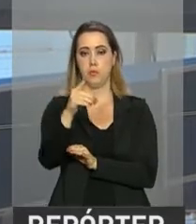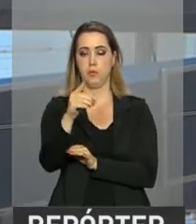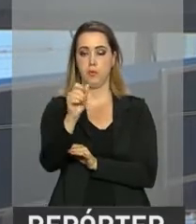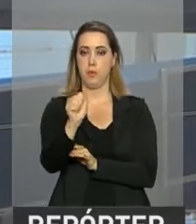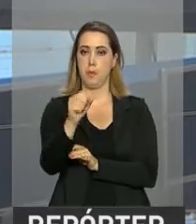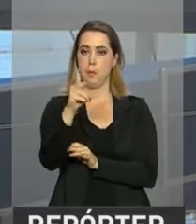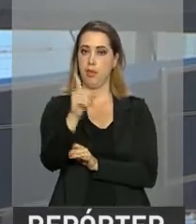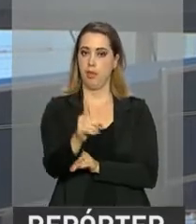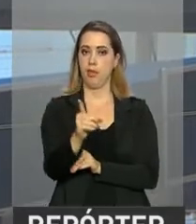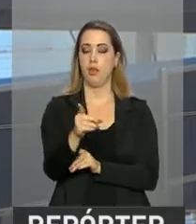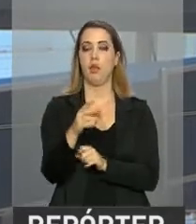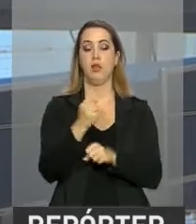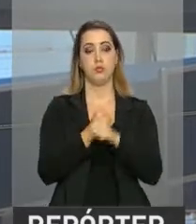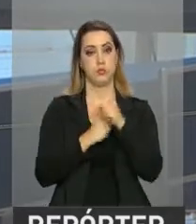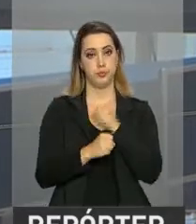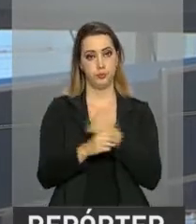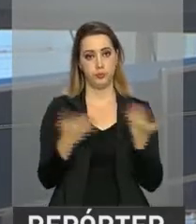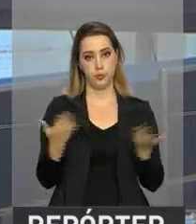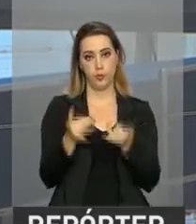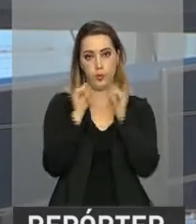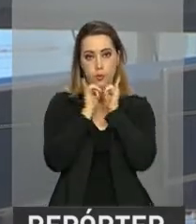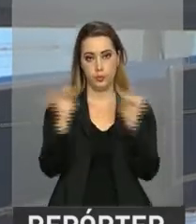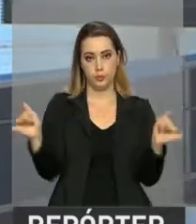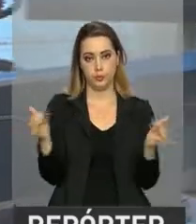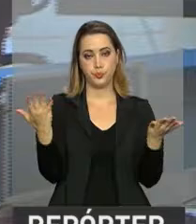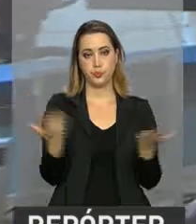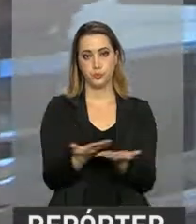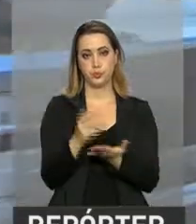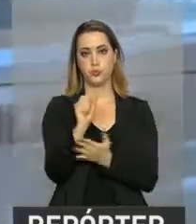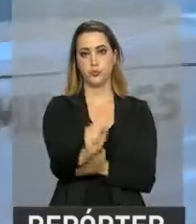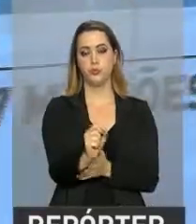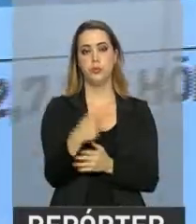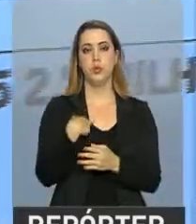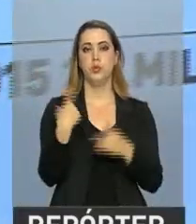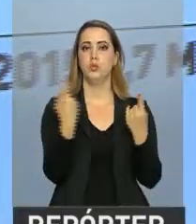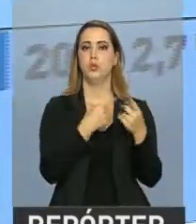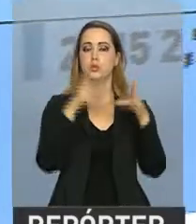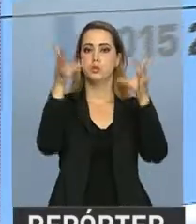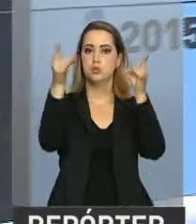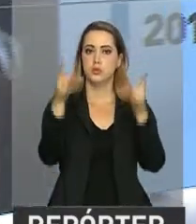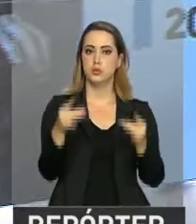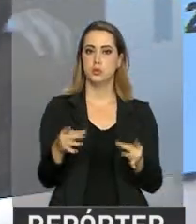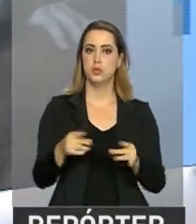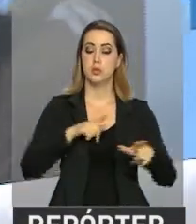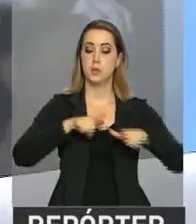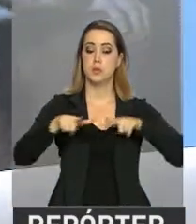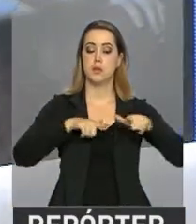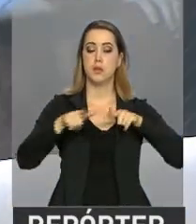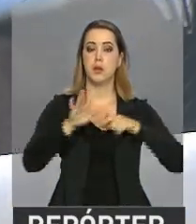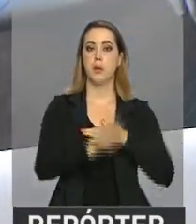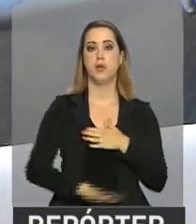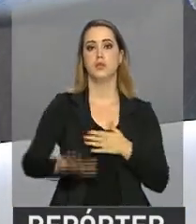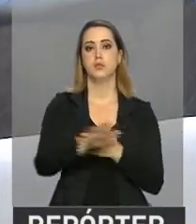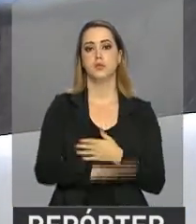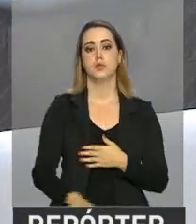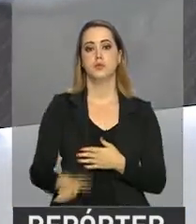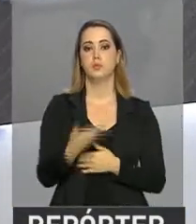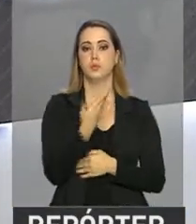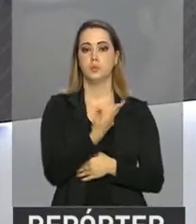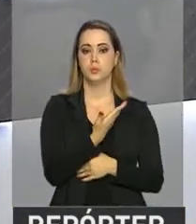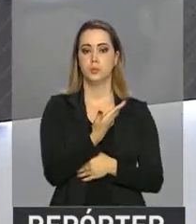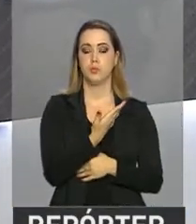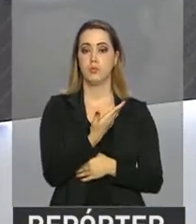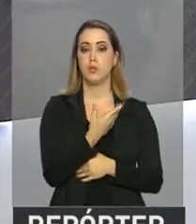2015 divulgada hoje pelo ibge nós destacamos os dados sobre o trabalho infantil aqui no telão olha só